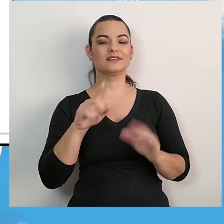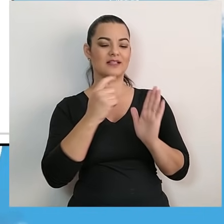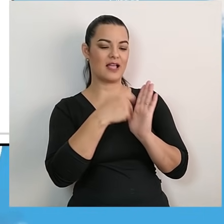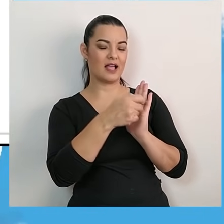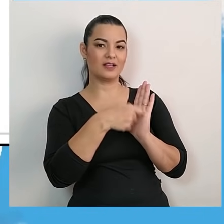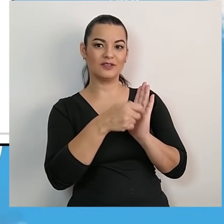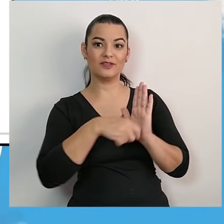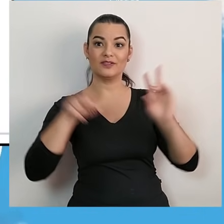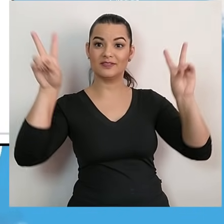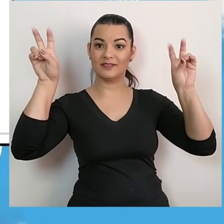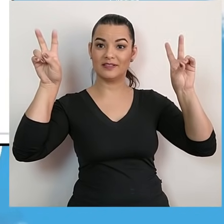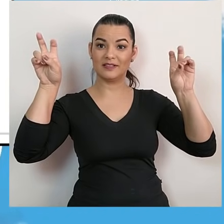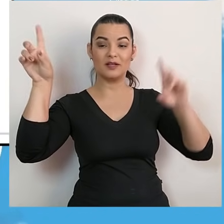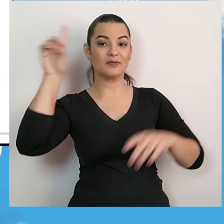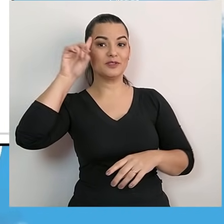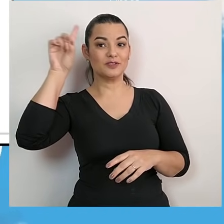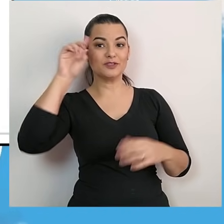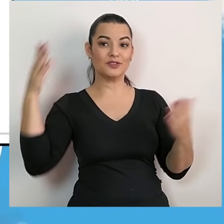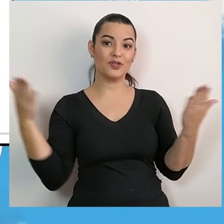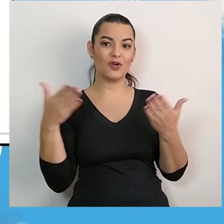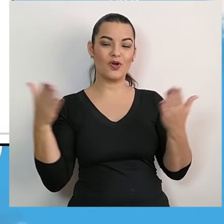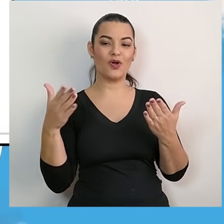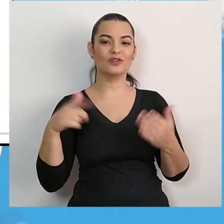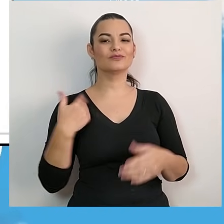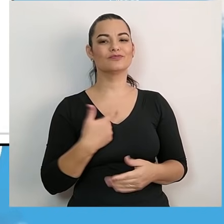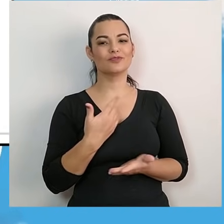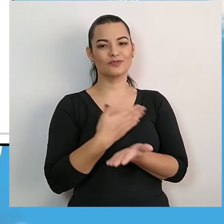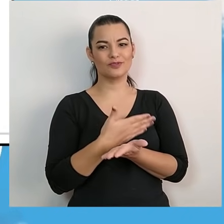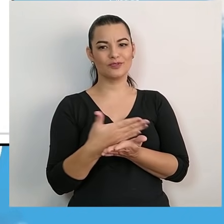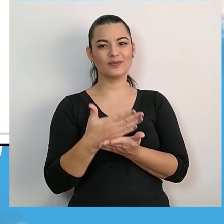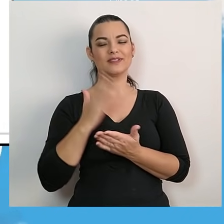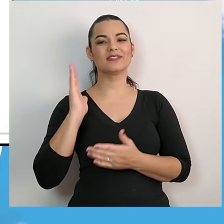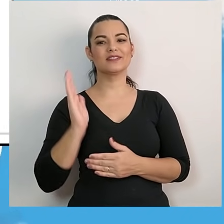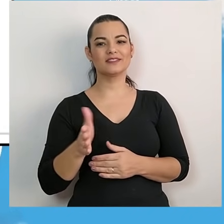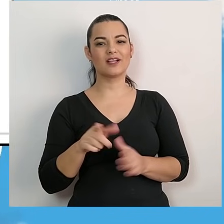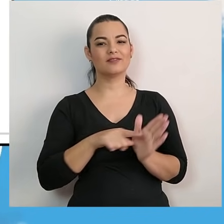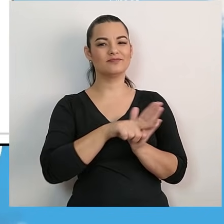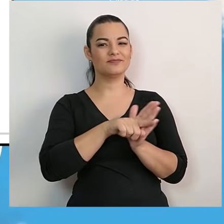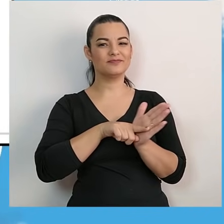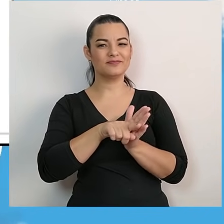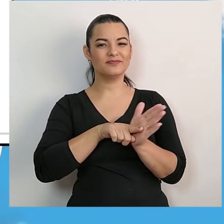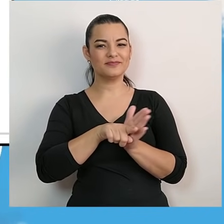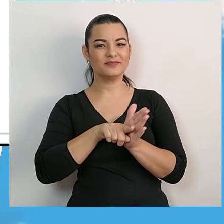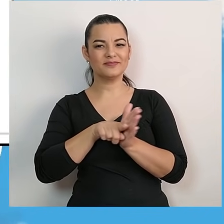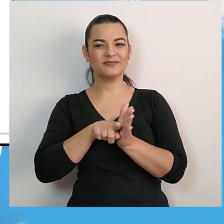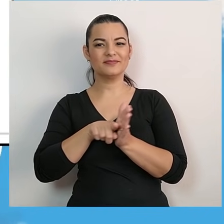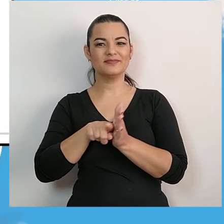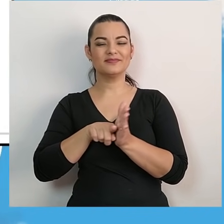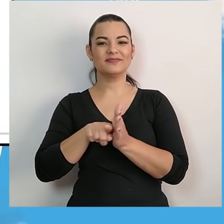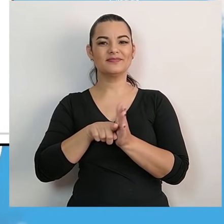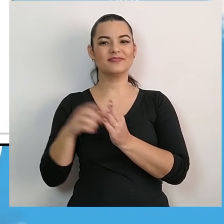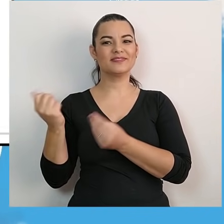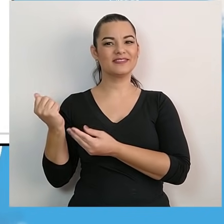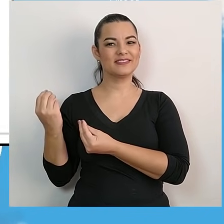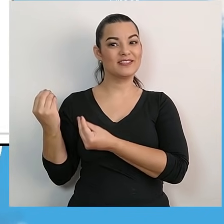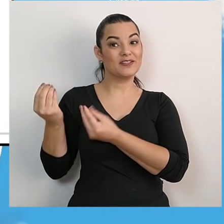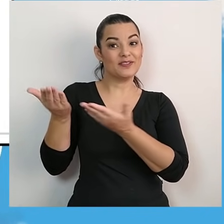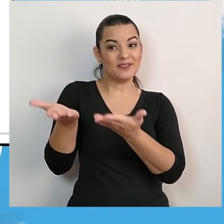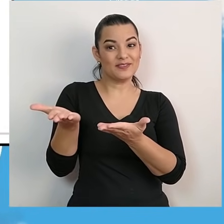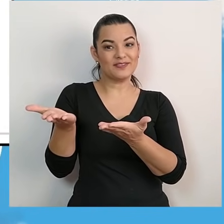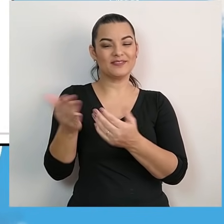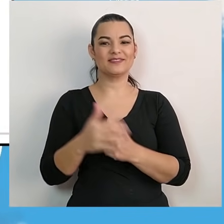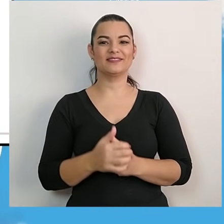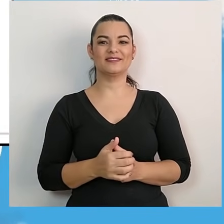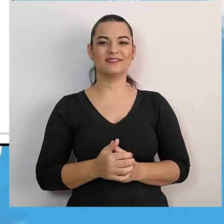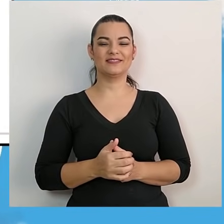tema, a data de hoje, e nós já vamos começar com as investigações que eu trouxe para vocês. A